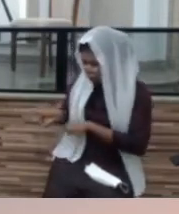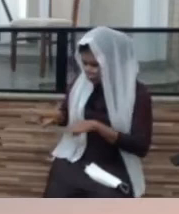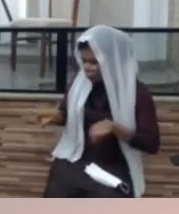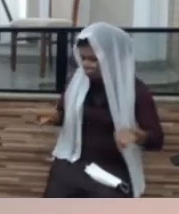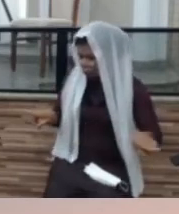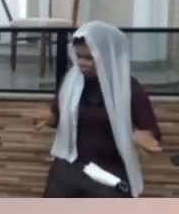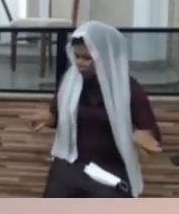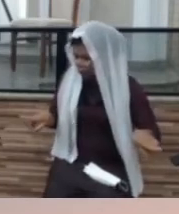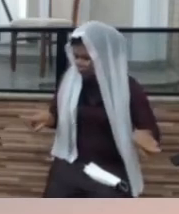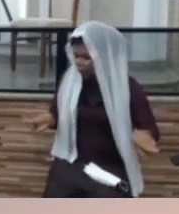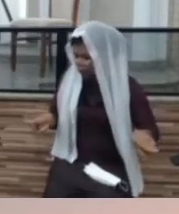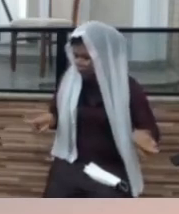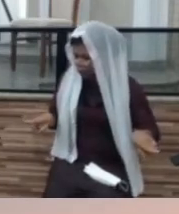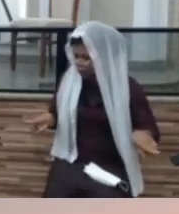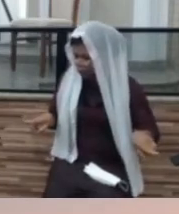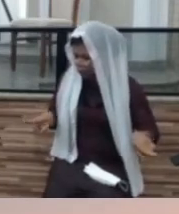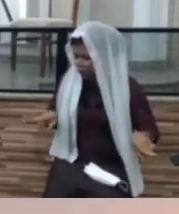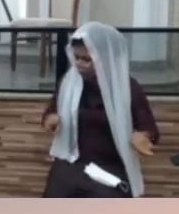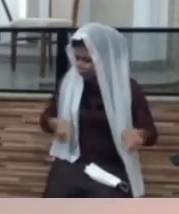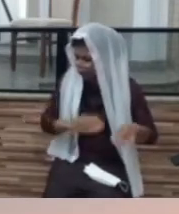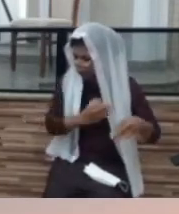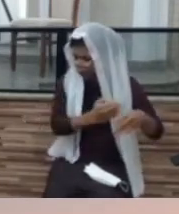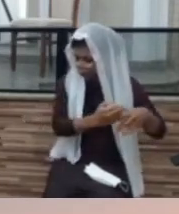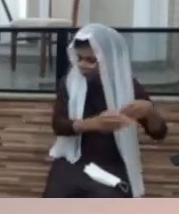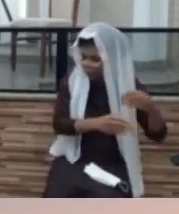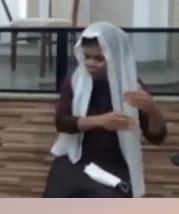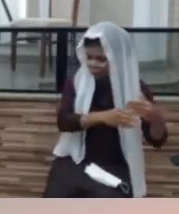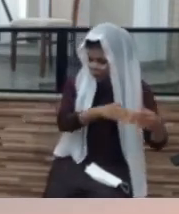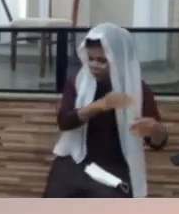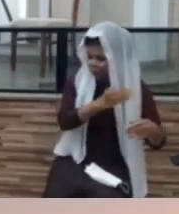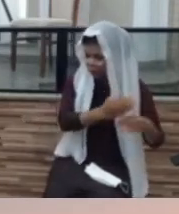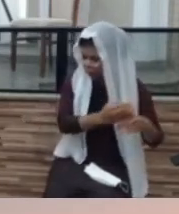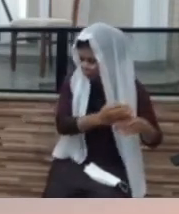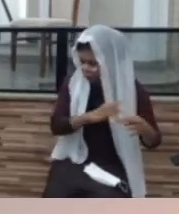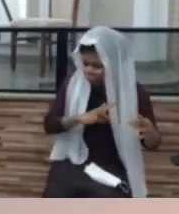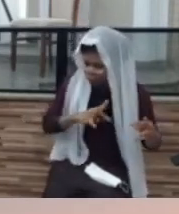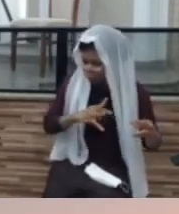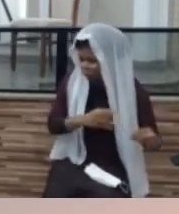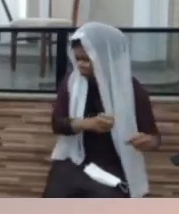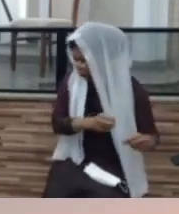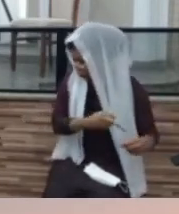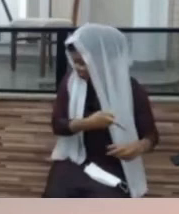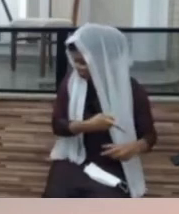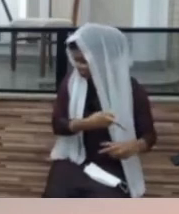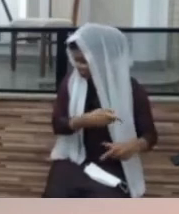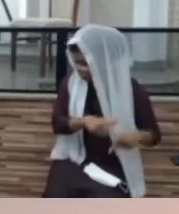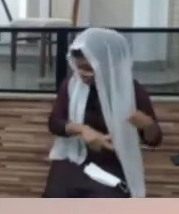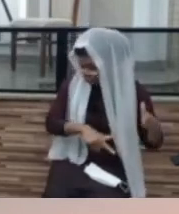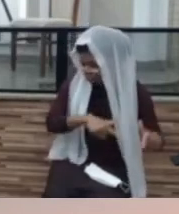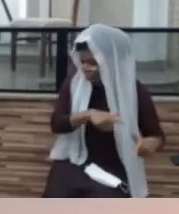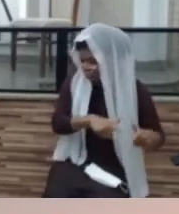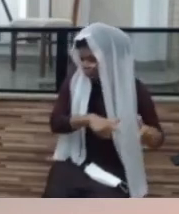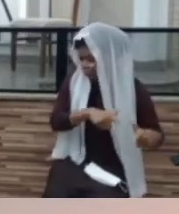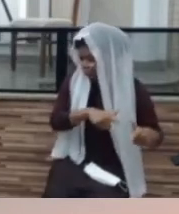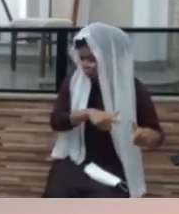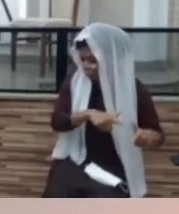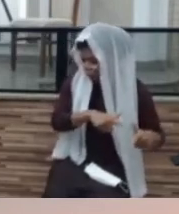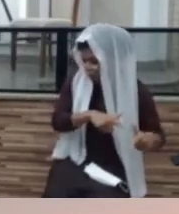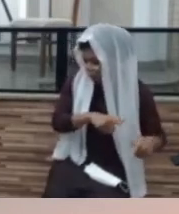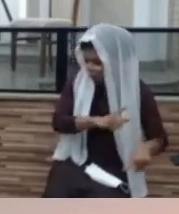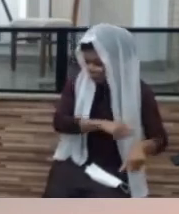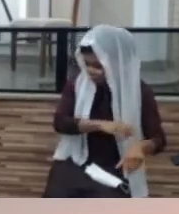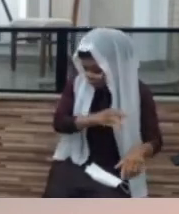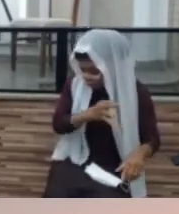chamava ele, tinha um tempo, a licença dele para aquele trabalho em Jerusalém era por um período. E voltando, irmãos,